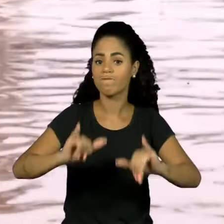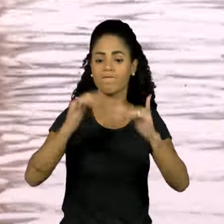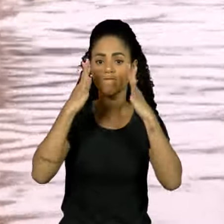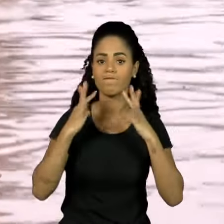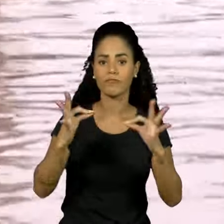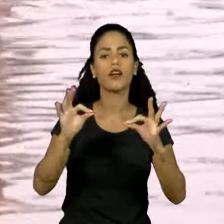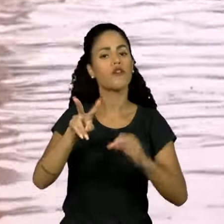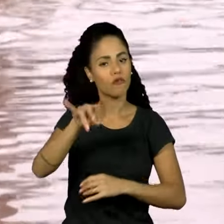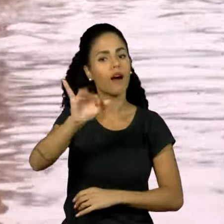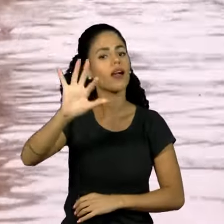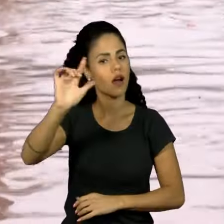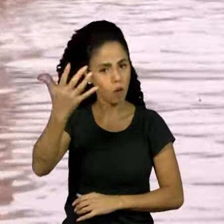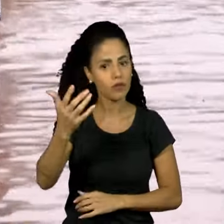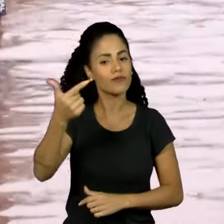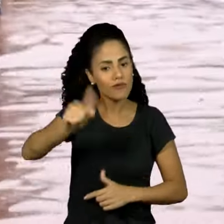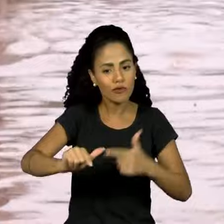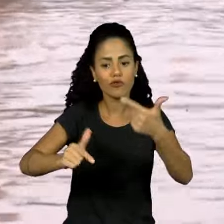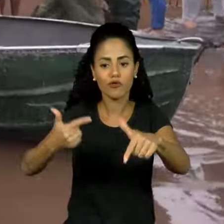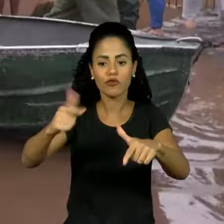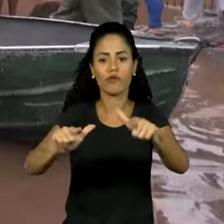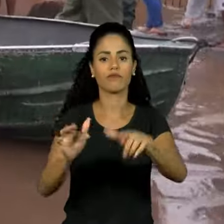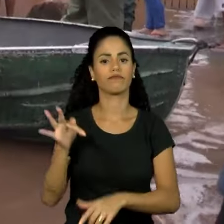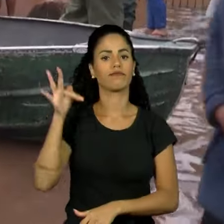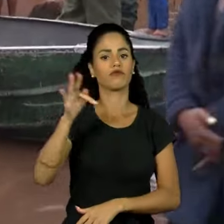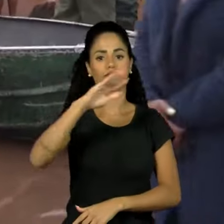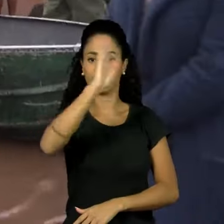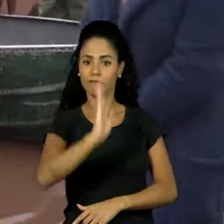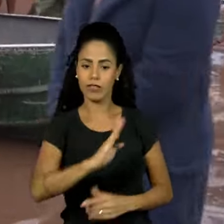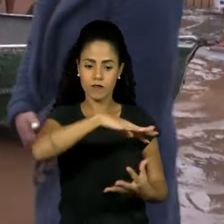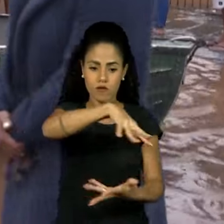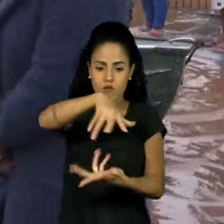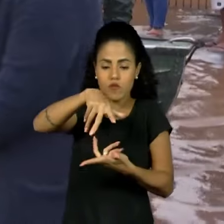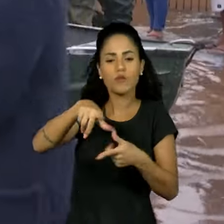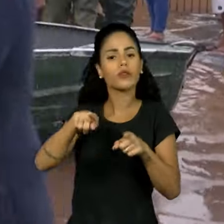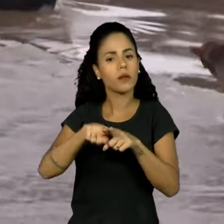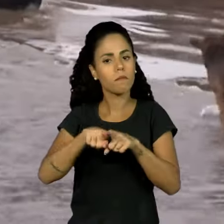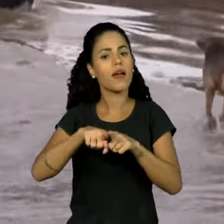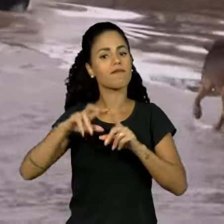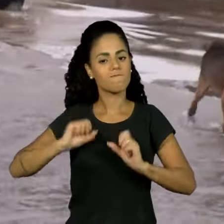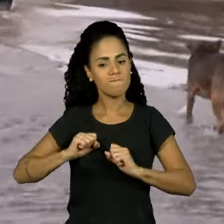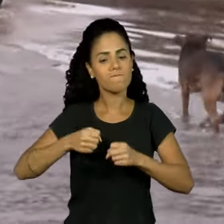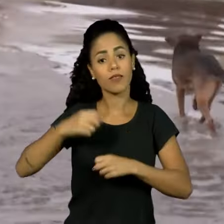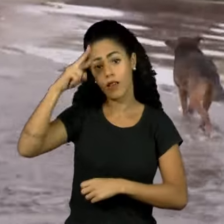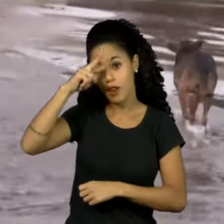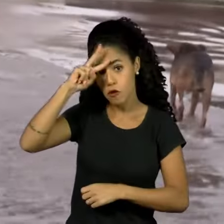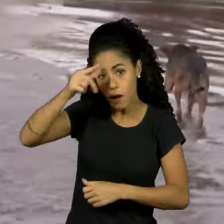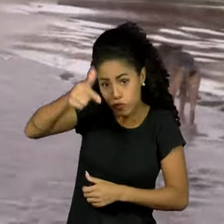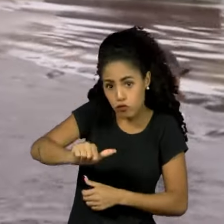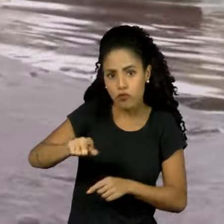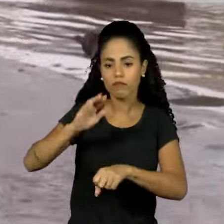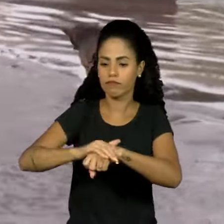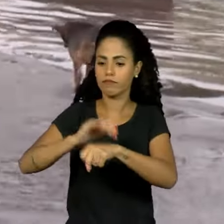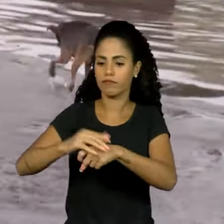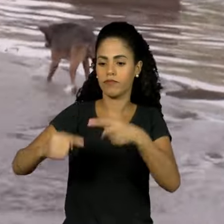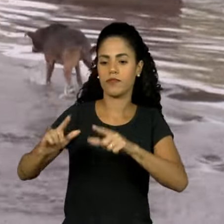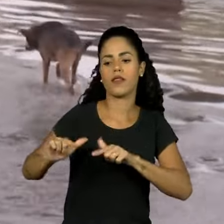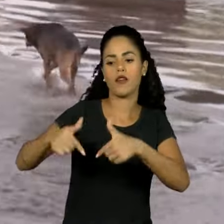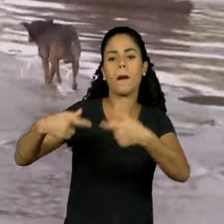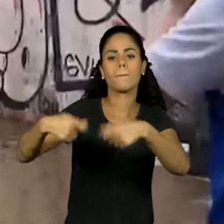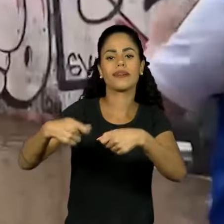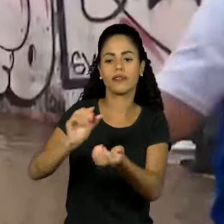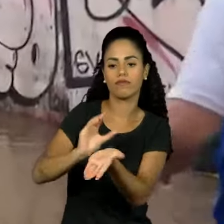vão se repetir com frequência no país e no mundo, reforçando a necessidade de políticas públicas e de